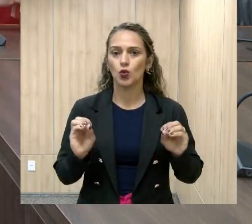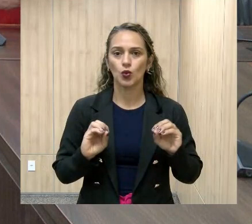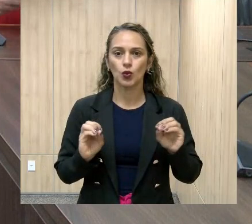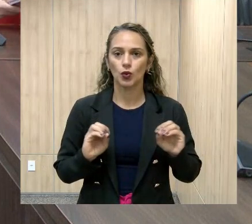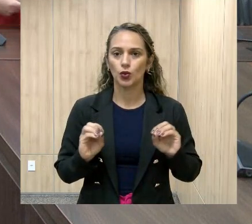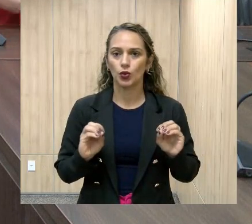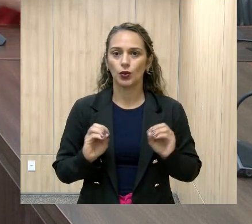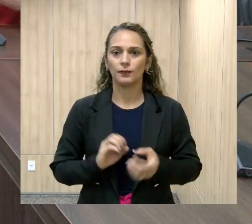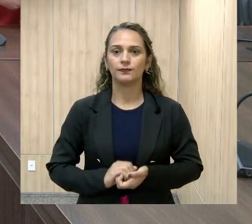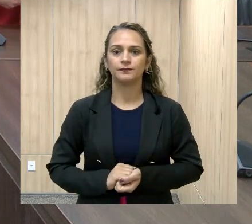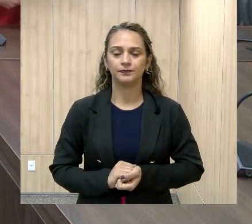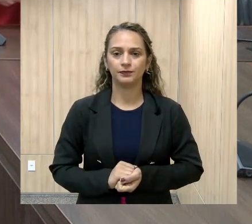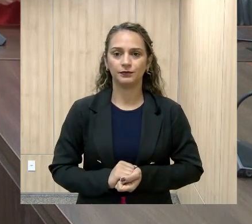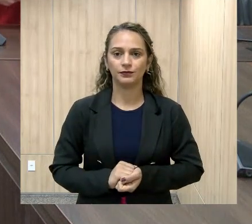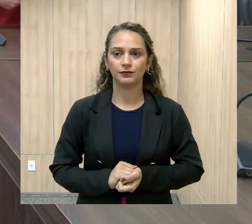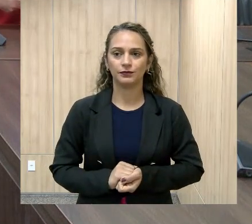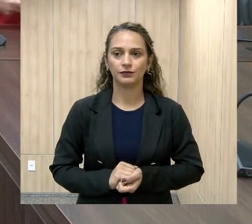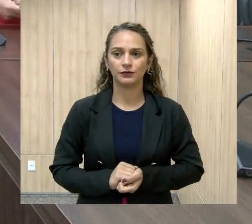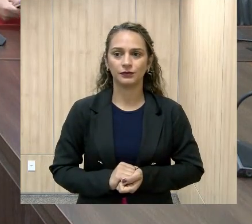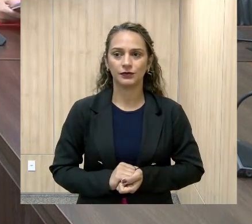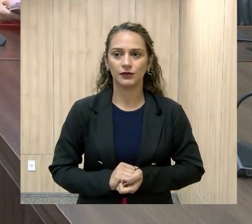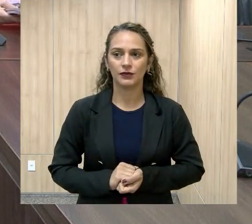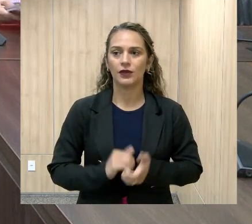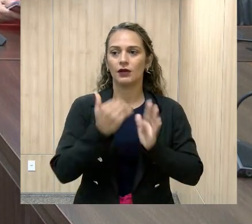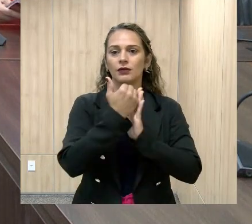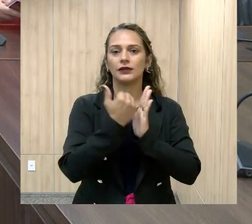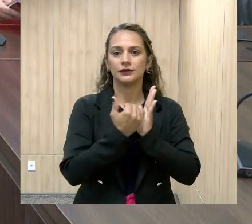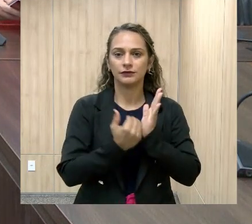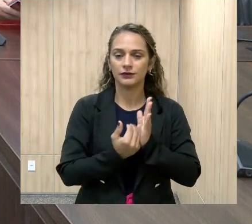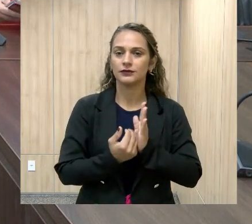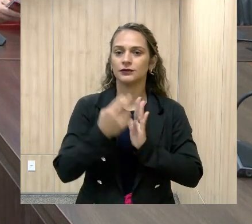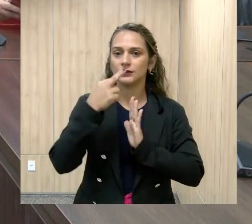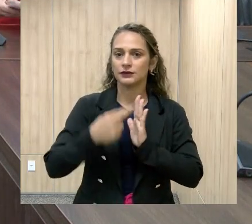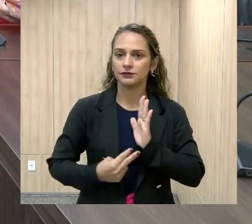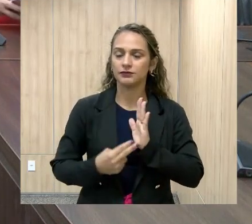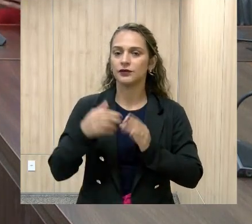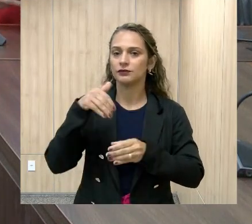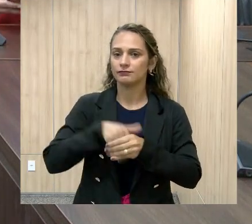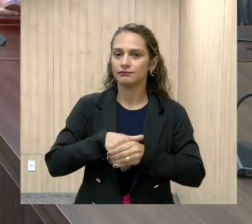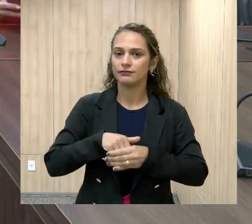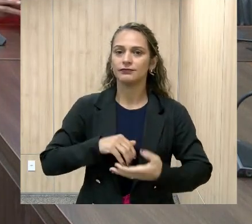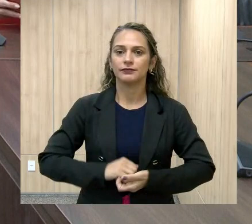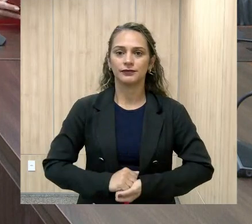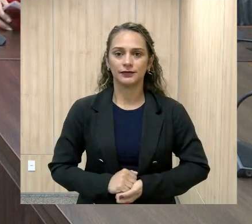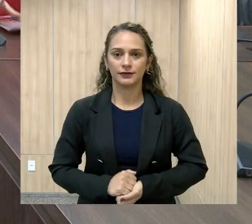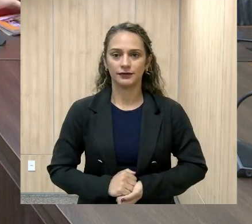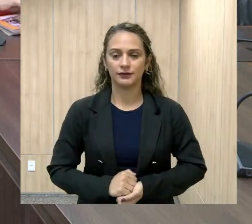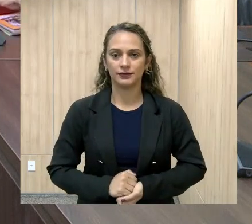sem matérias a serem distribuídas matérias a serem deliberadas